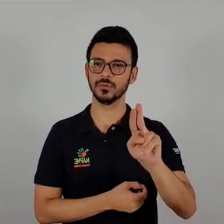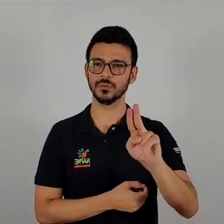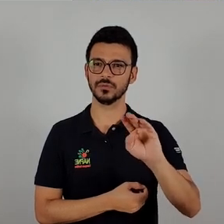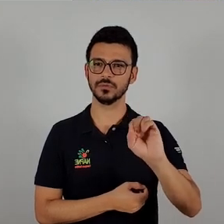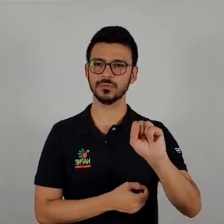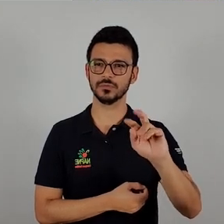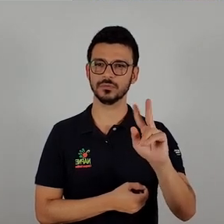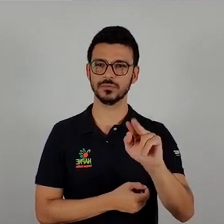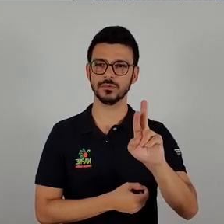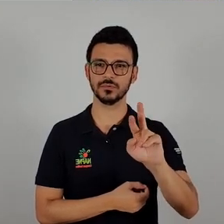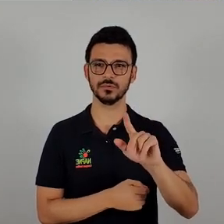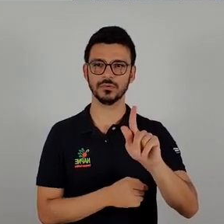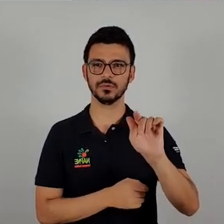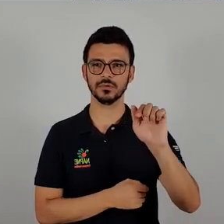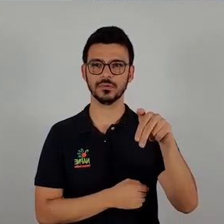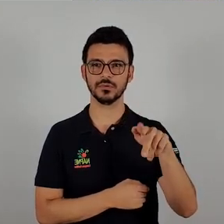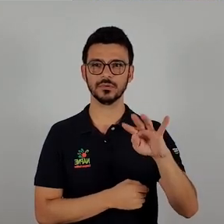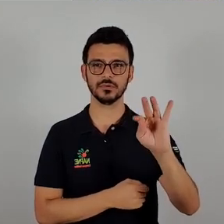o fígado.